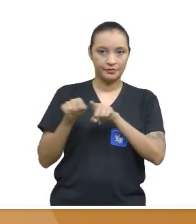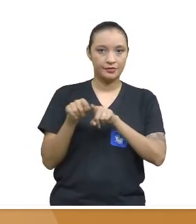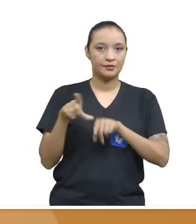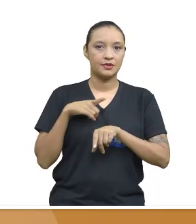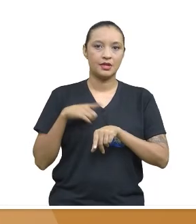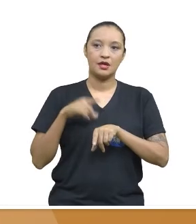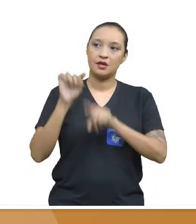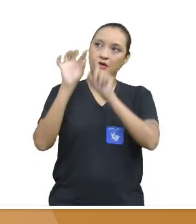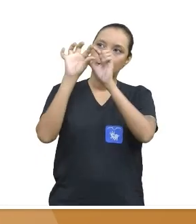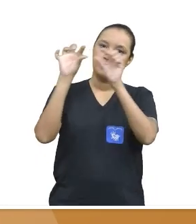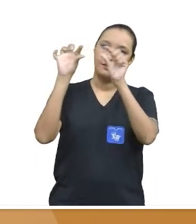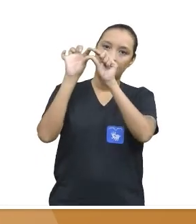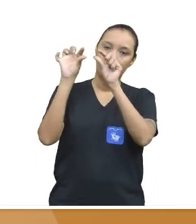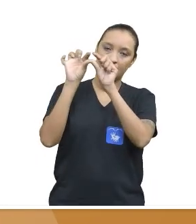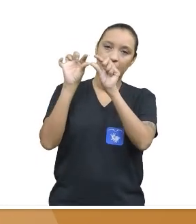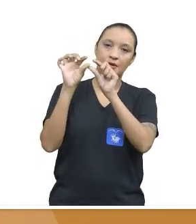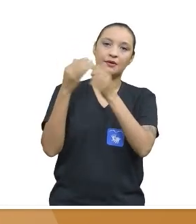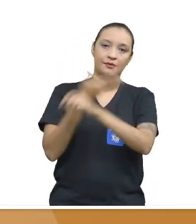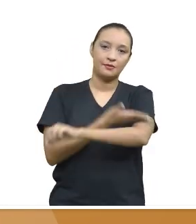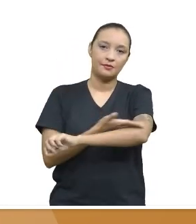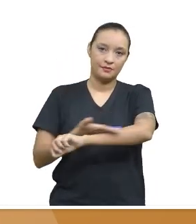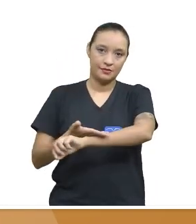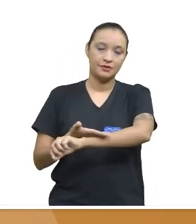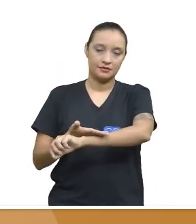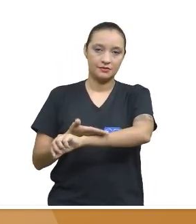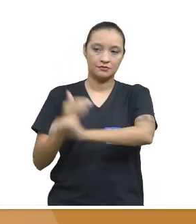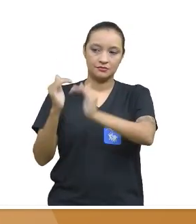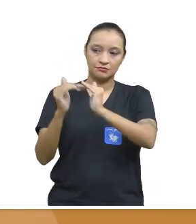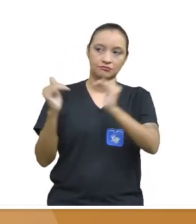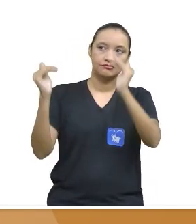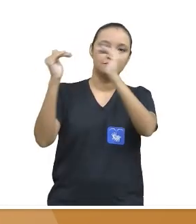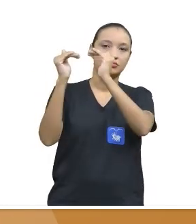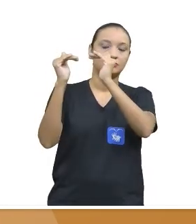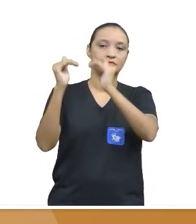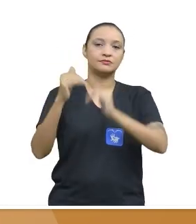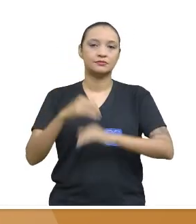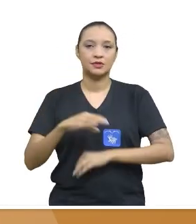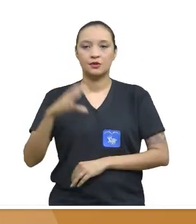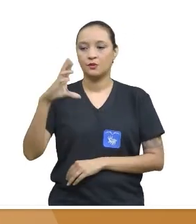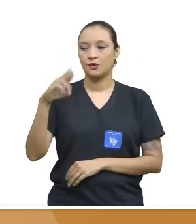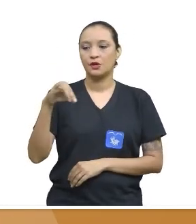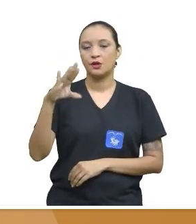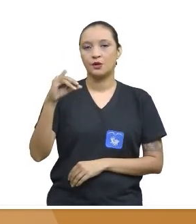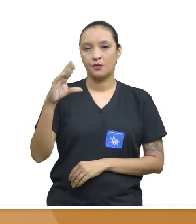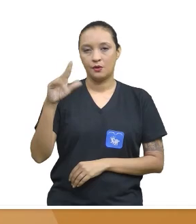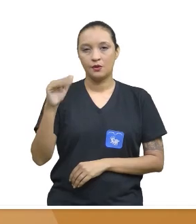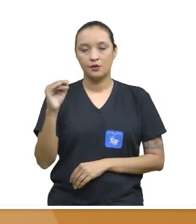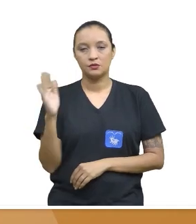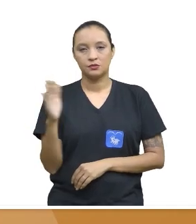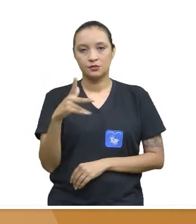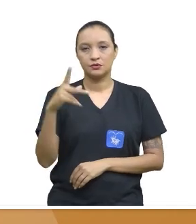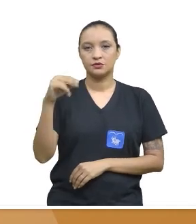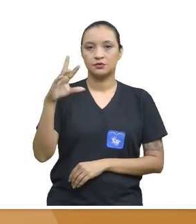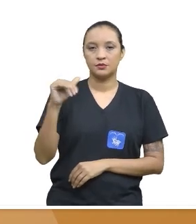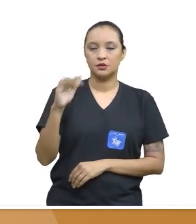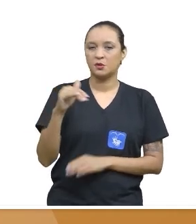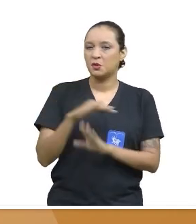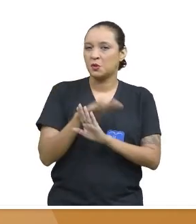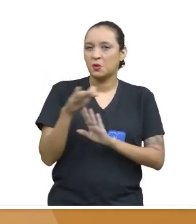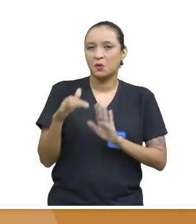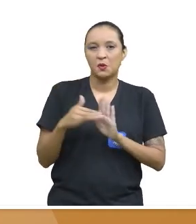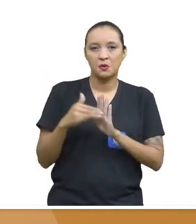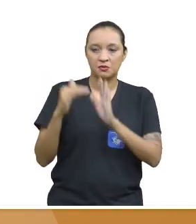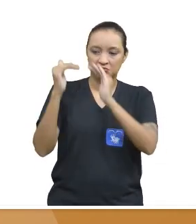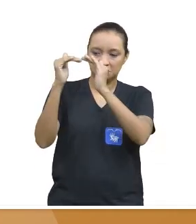os chapetones e os crioulos. Esses são superiores. Por quê? Porque são brancos. E todos os outros são inferiores.